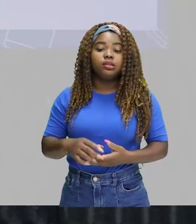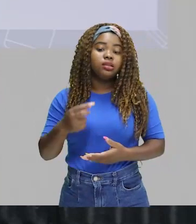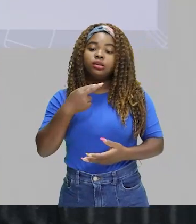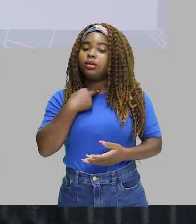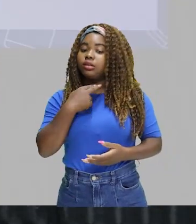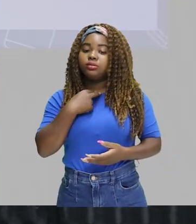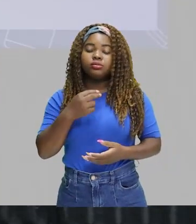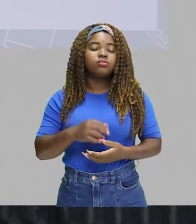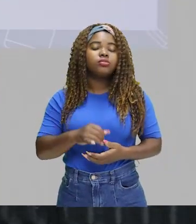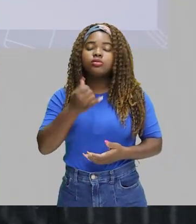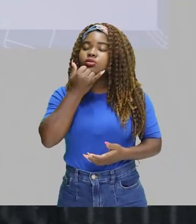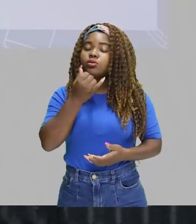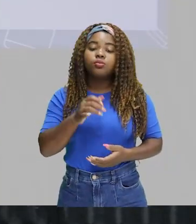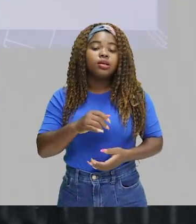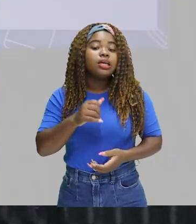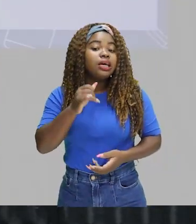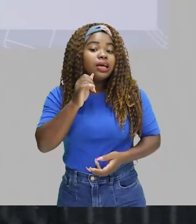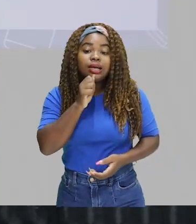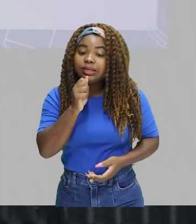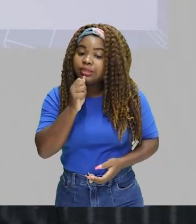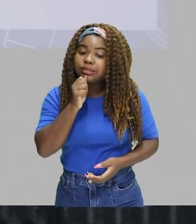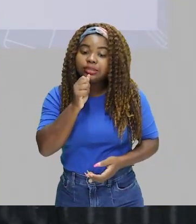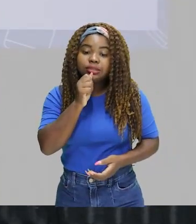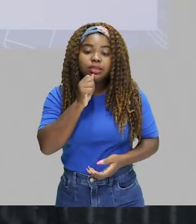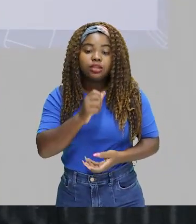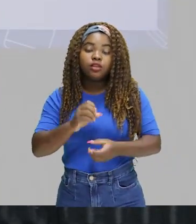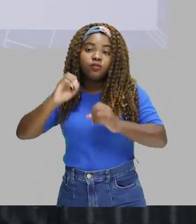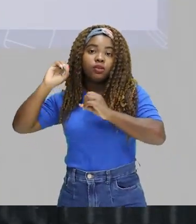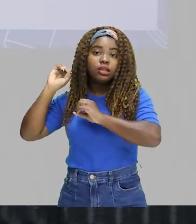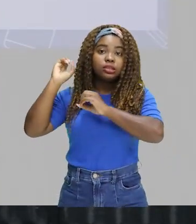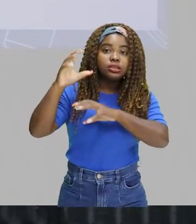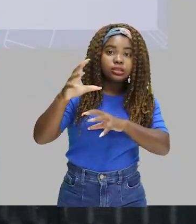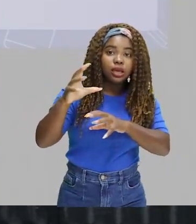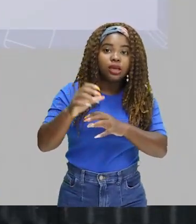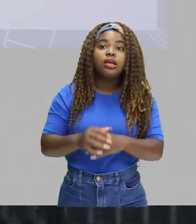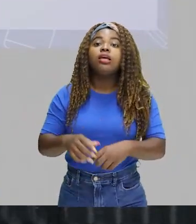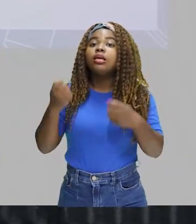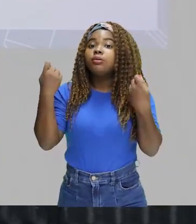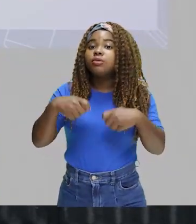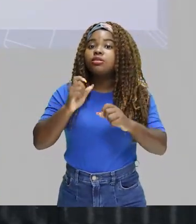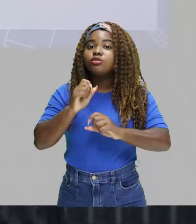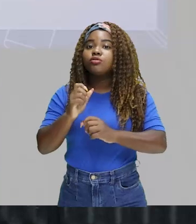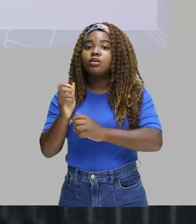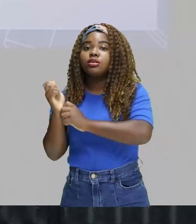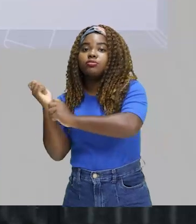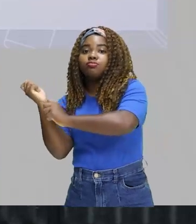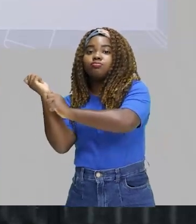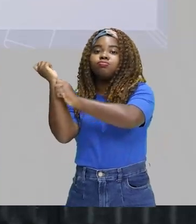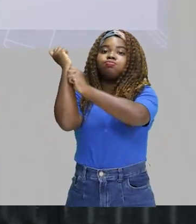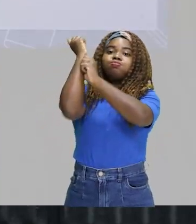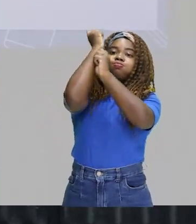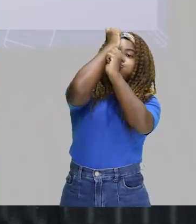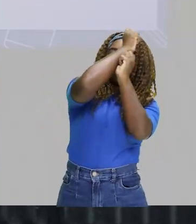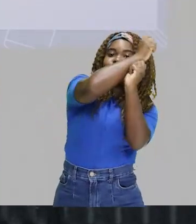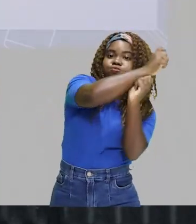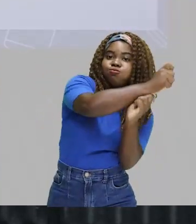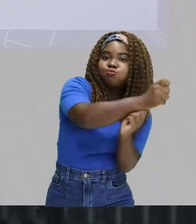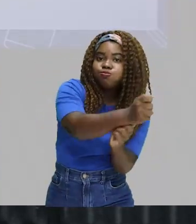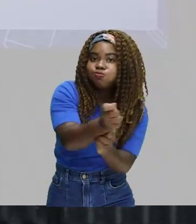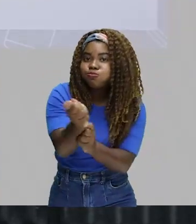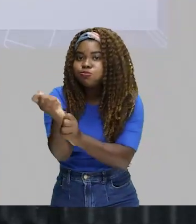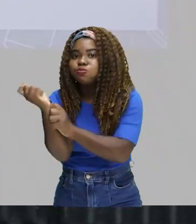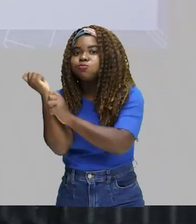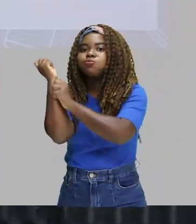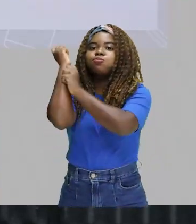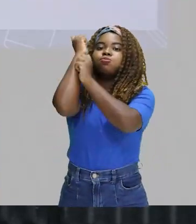corpo. Ele vai pegar essa estrutura, o martelo, pela manopla e vai começar a girar sobre a cabeça aqui, sobre o corpo, para assim